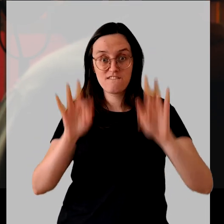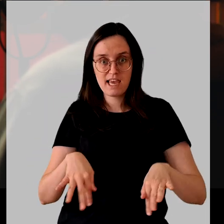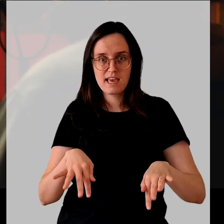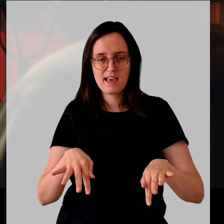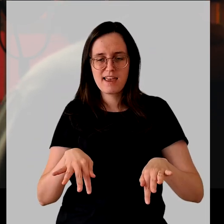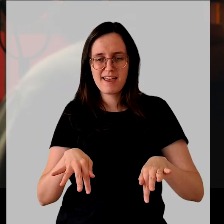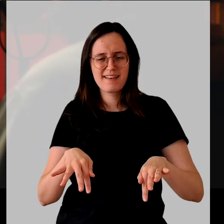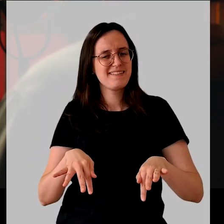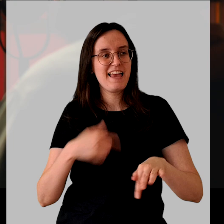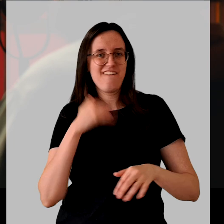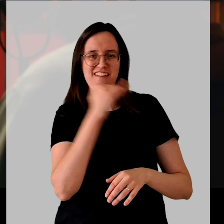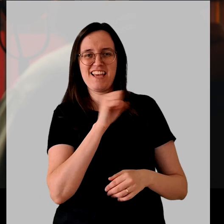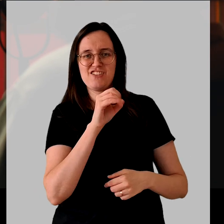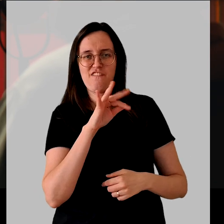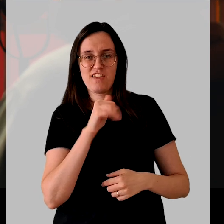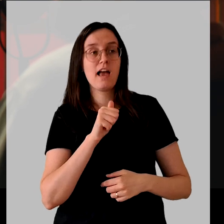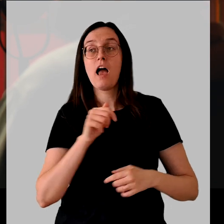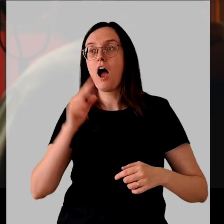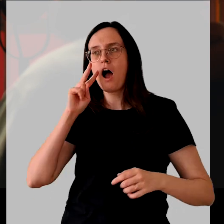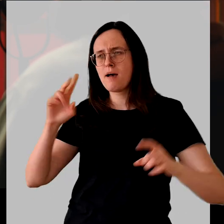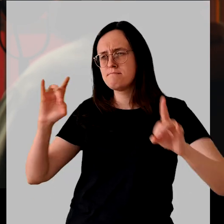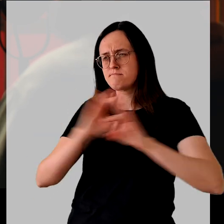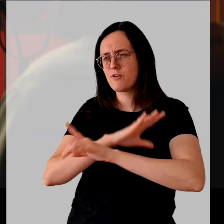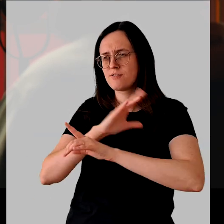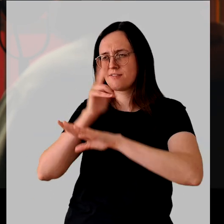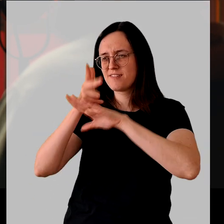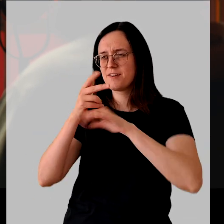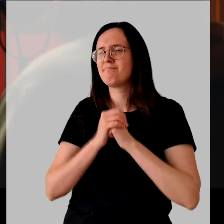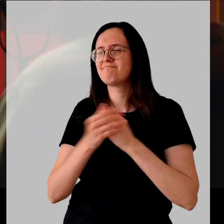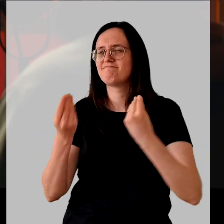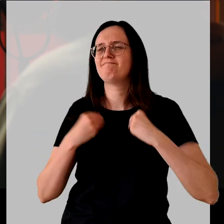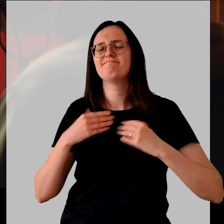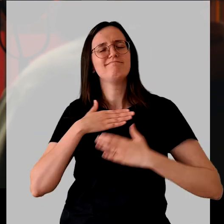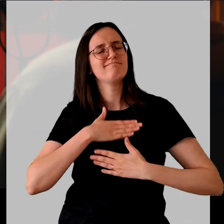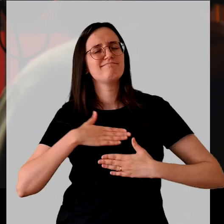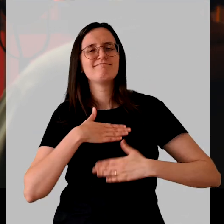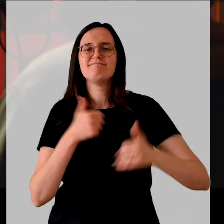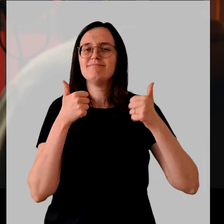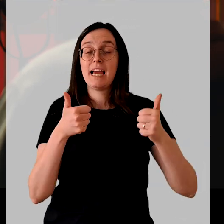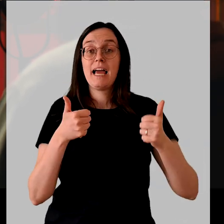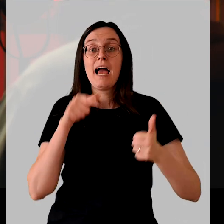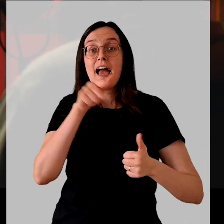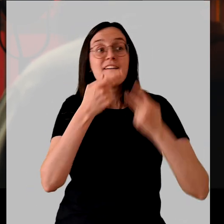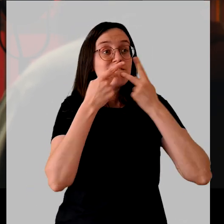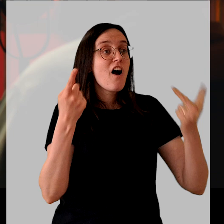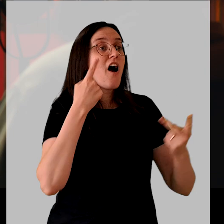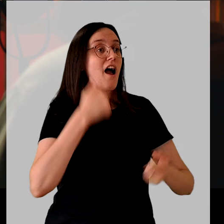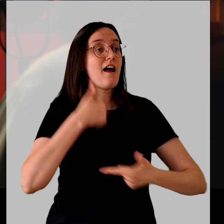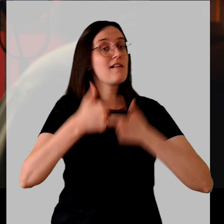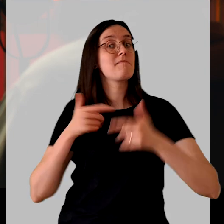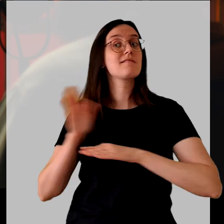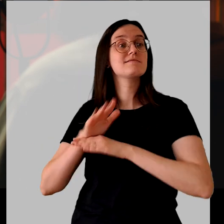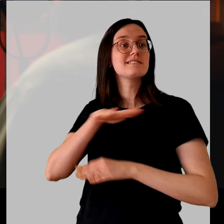Mas no fim das contas, que eu falei para a Sofia, quando você vê aquele teu trabalho pronto, dá uma satisfação, né? E quando você fala para as